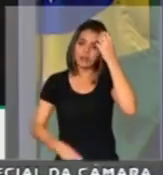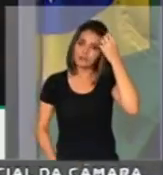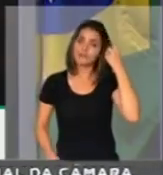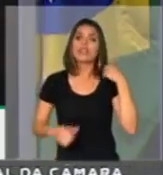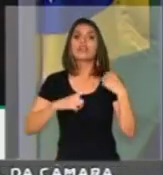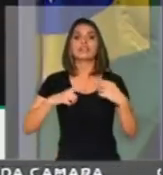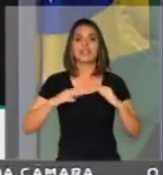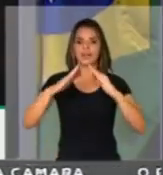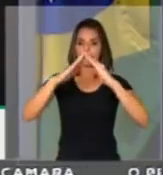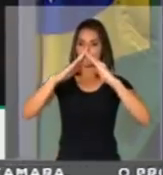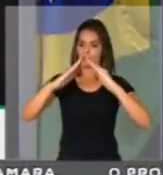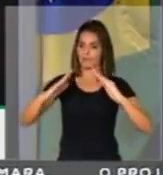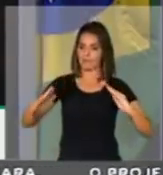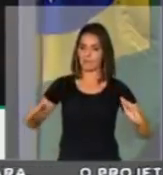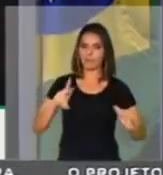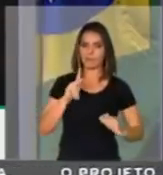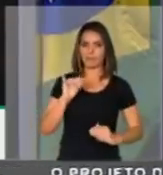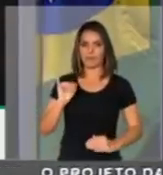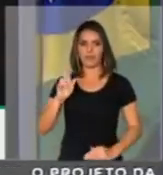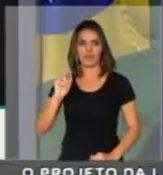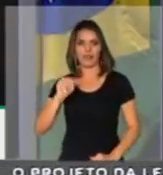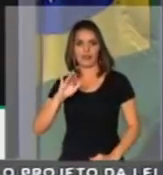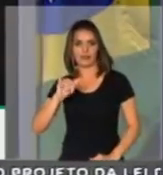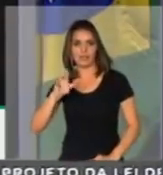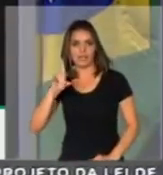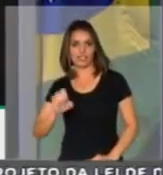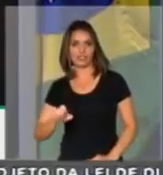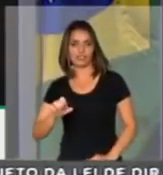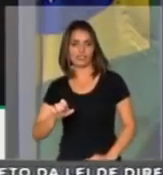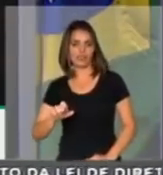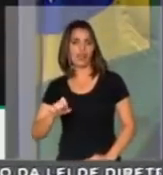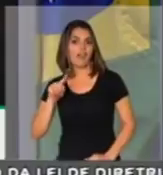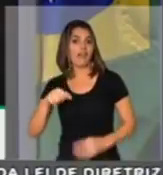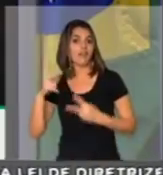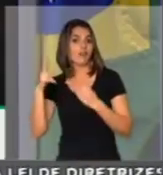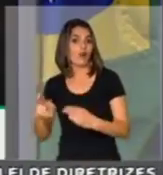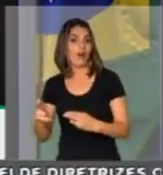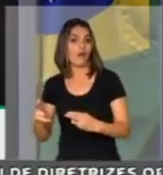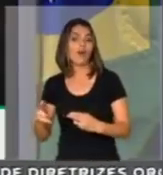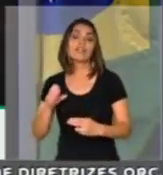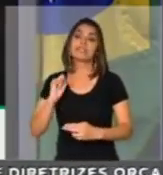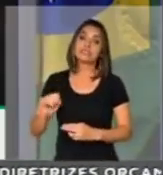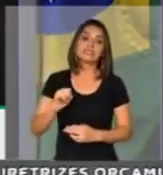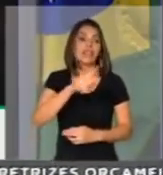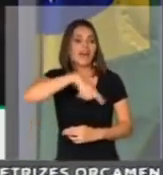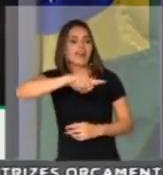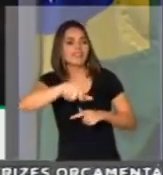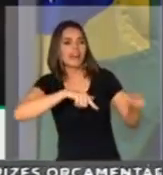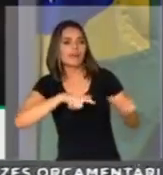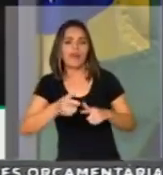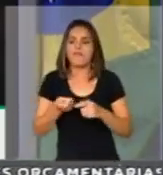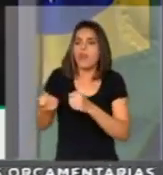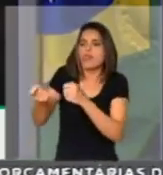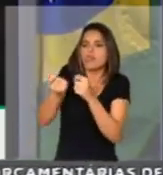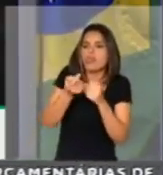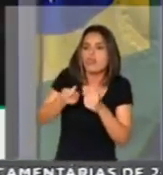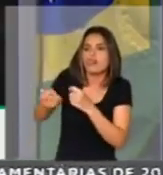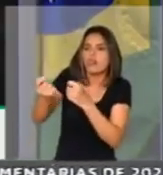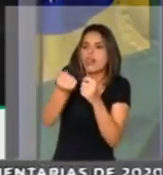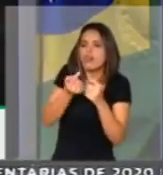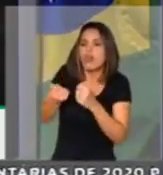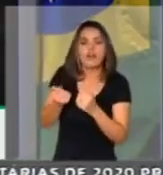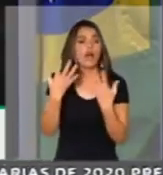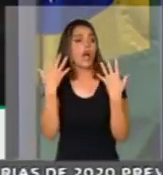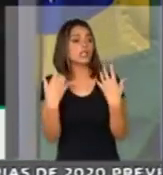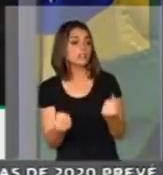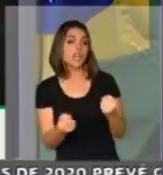menos no sistema de pirâmide tradicional, ele é voluntário, né? Você adere caindo na conversa de um estelionatário. Agora, no